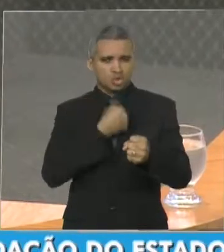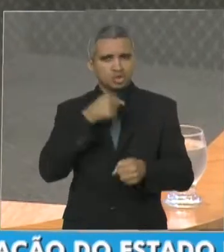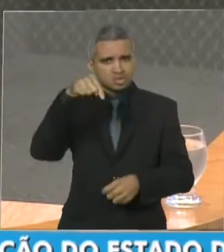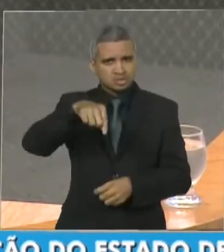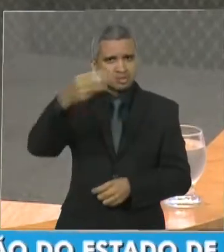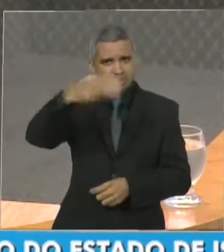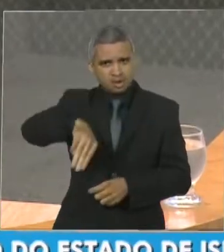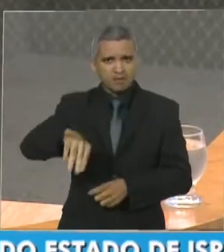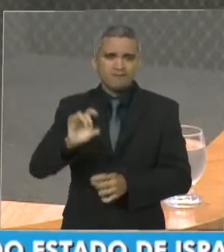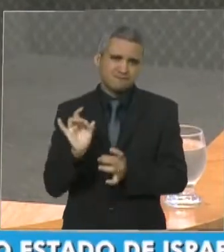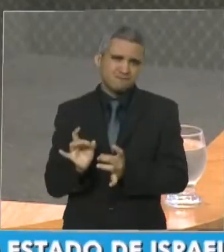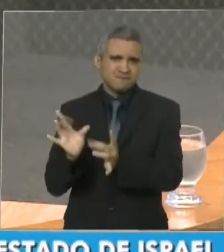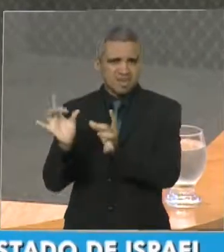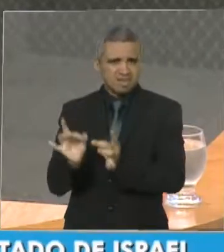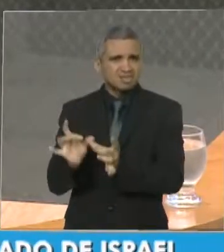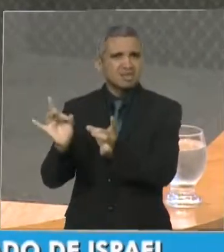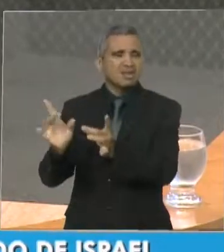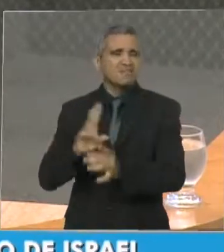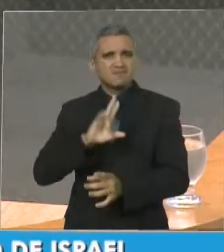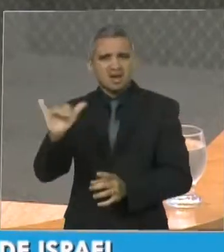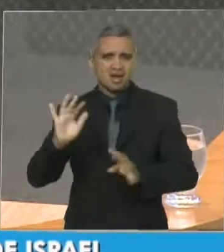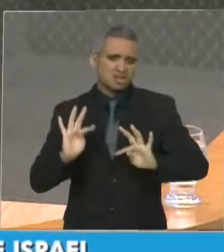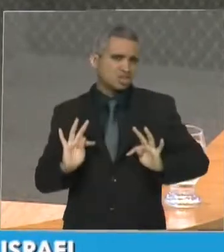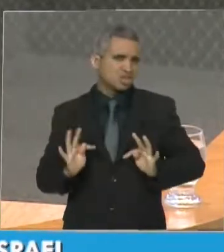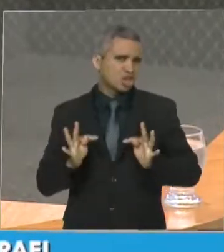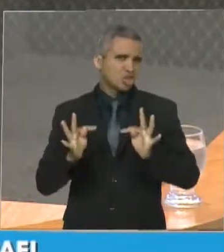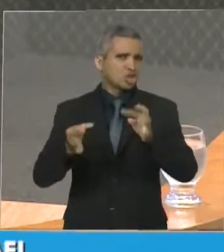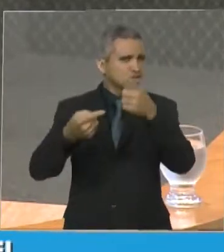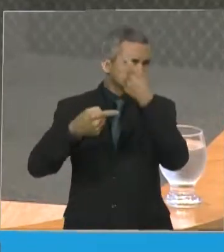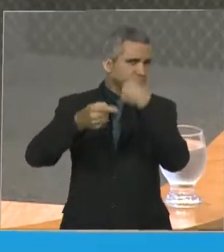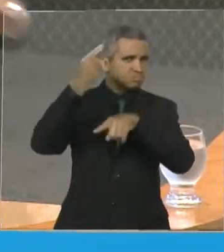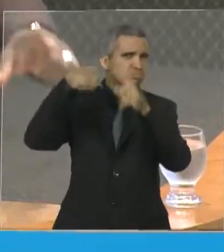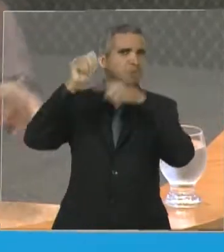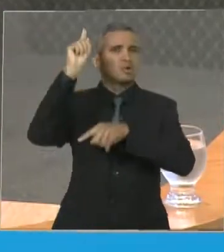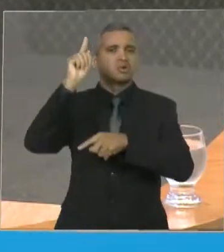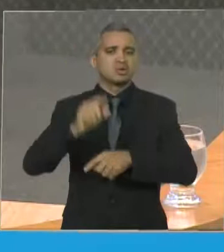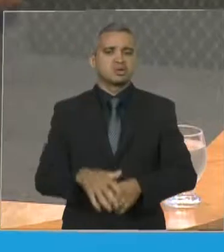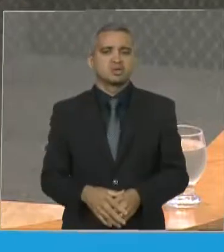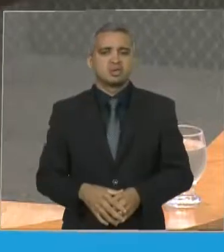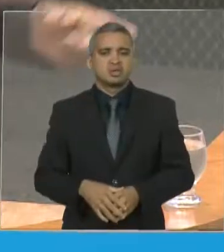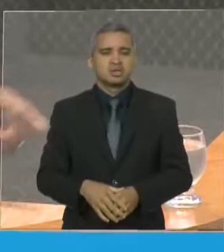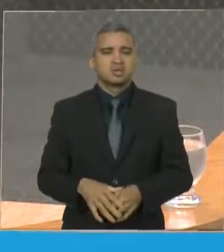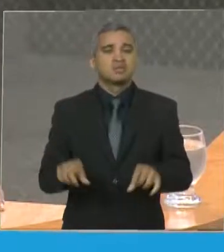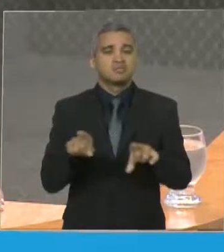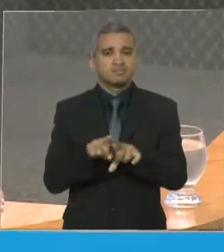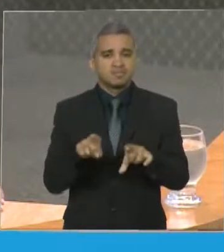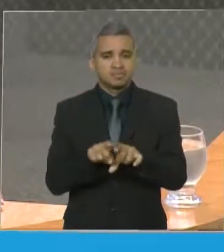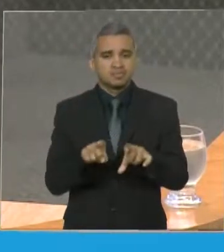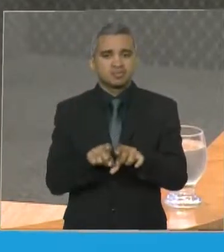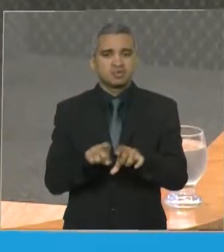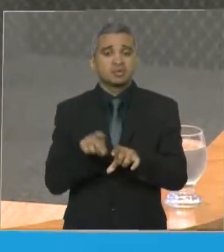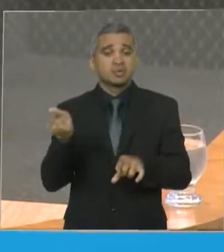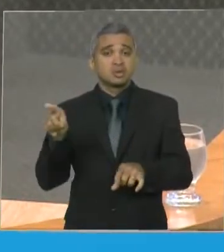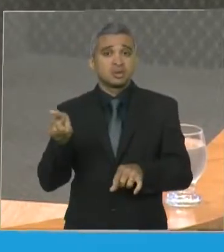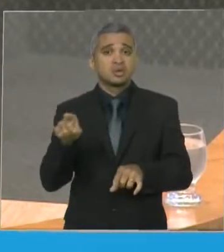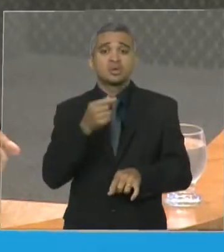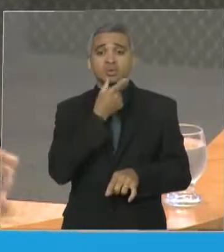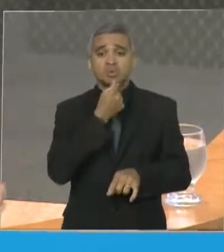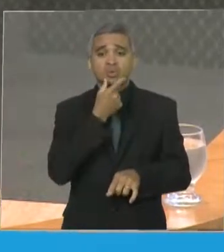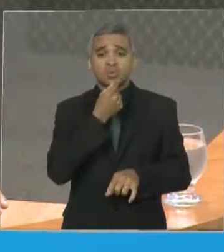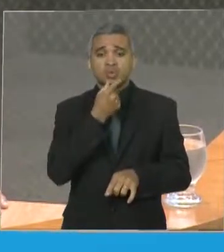ser ricos em tecnologia. Nós temos o segundo maior litoral, onde o nosso embaixador está trazendo projeto para tirar